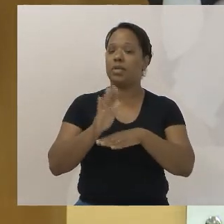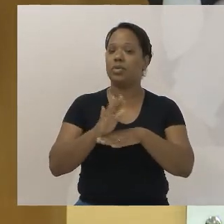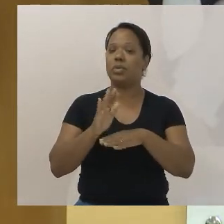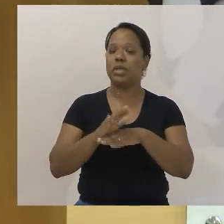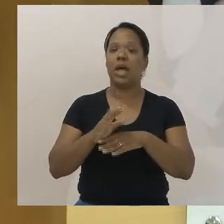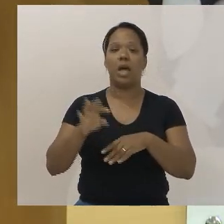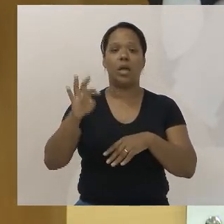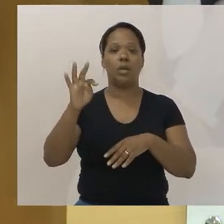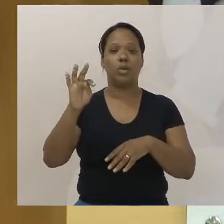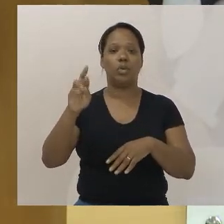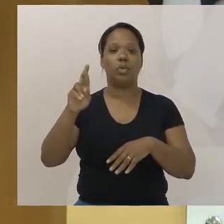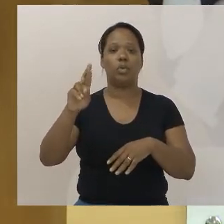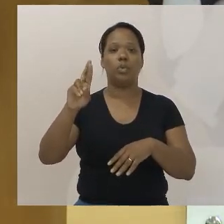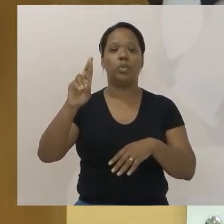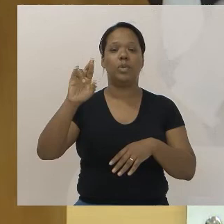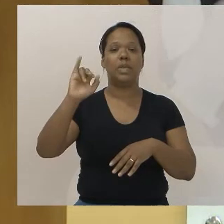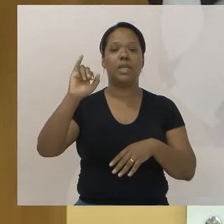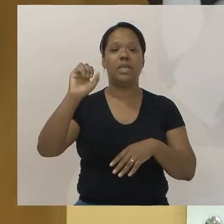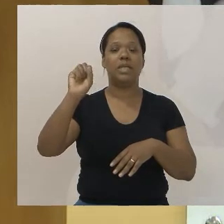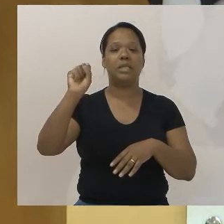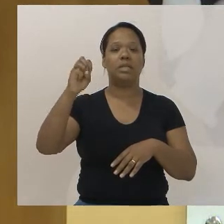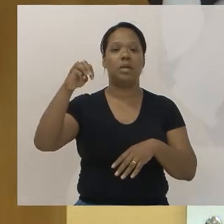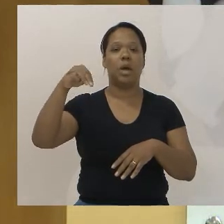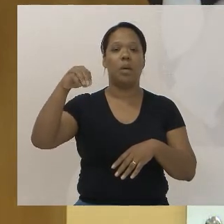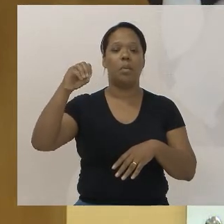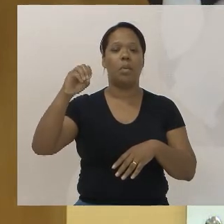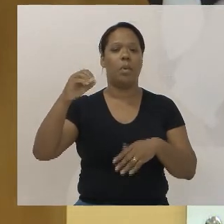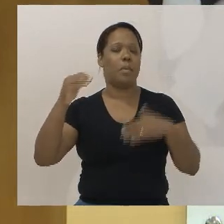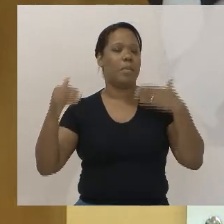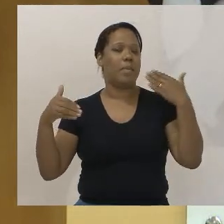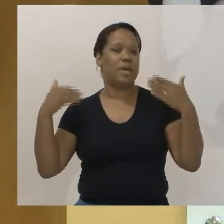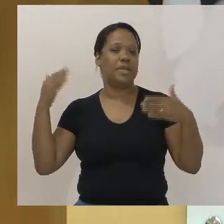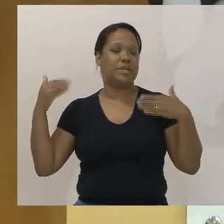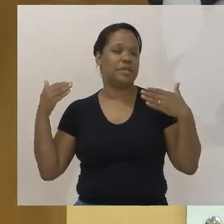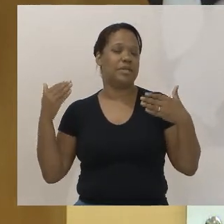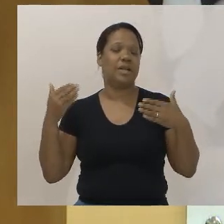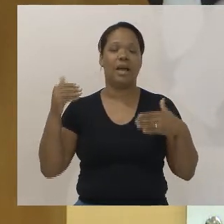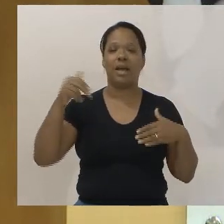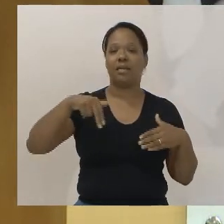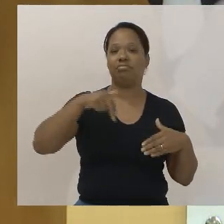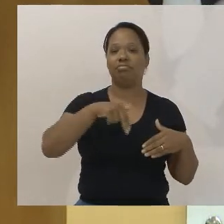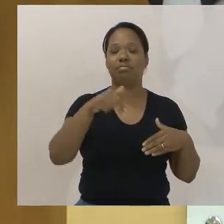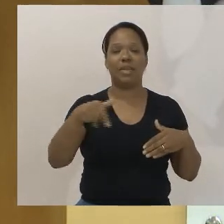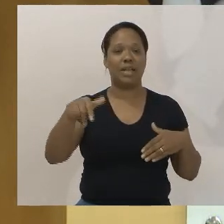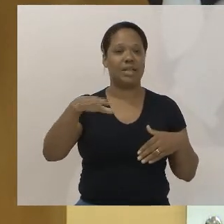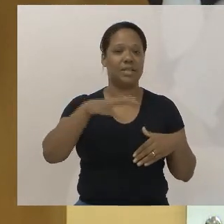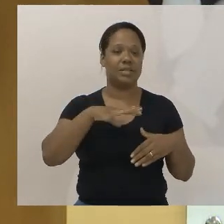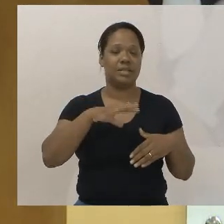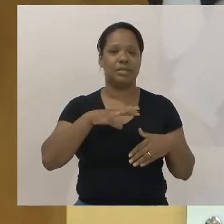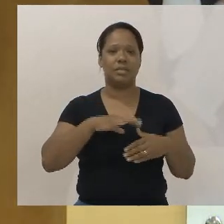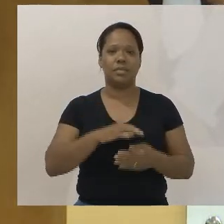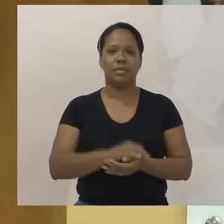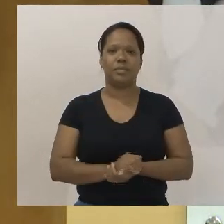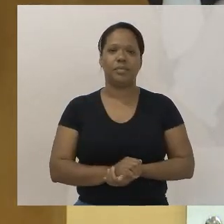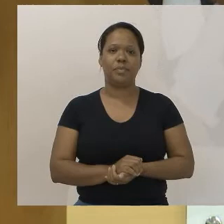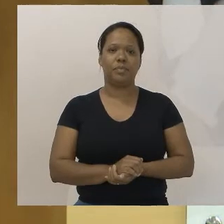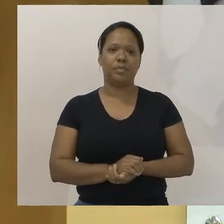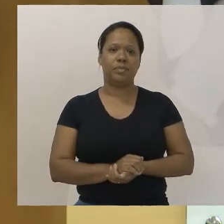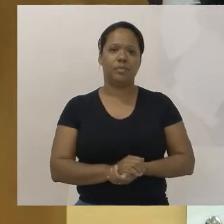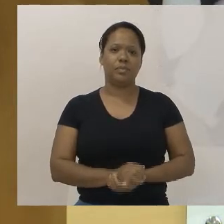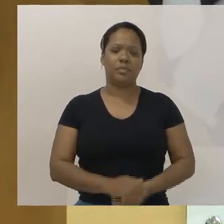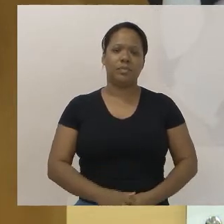cidade eu acho que isso tem que levar em consideração eu acho que isso tem que ter o respeito das ambas as partes não dá pra dizer que